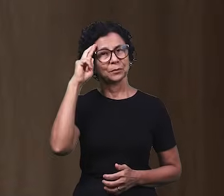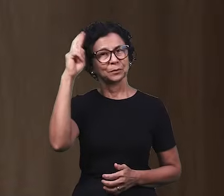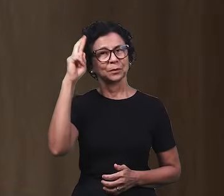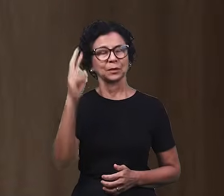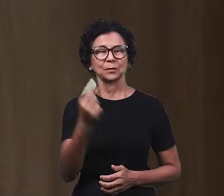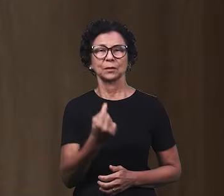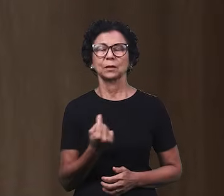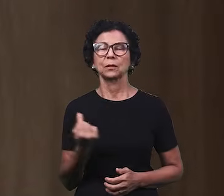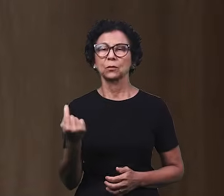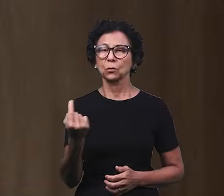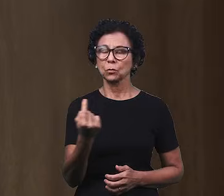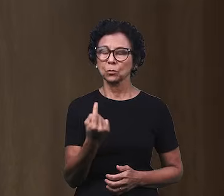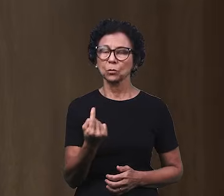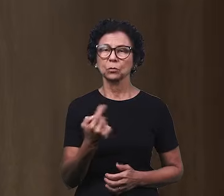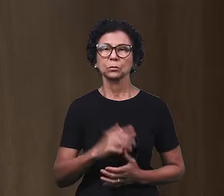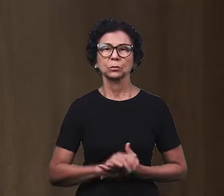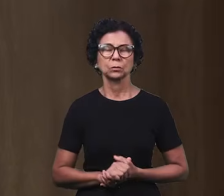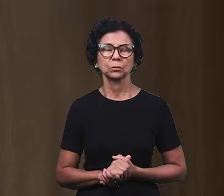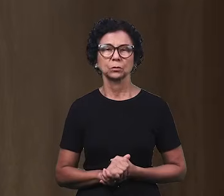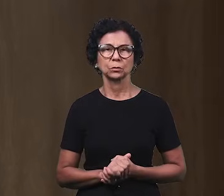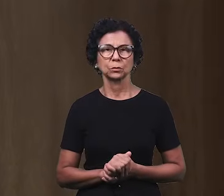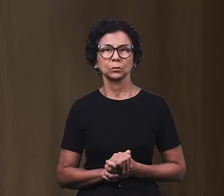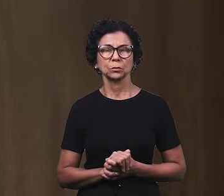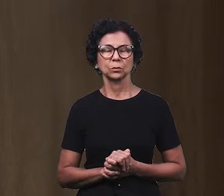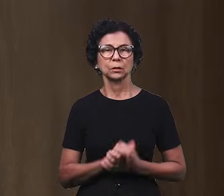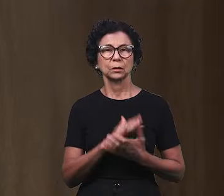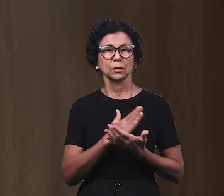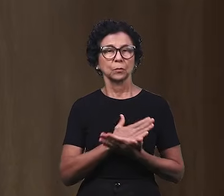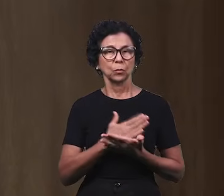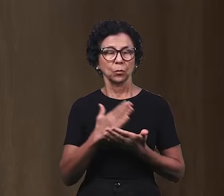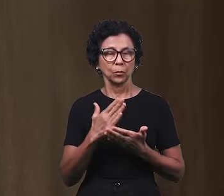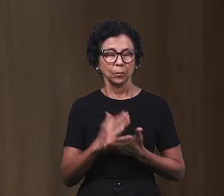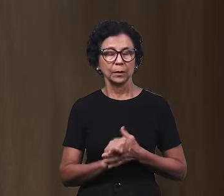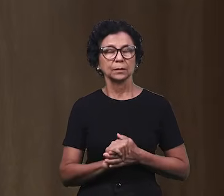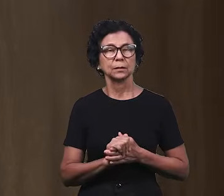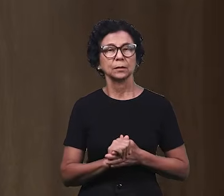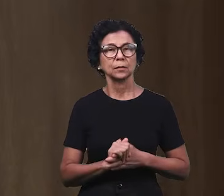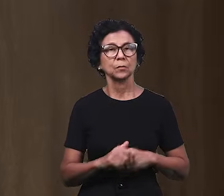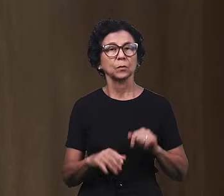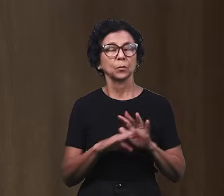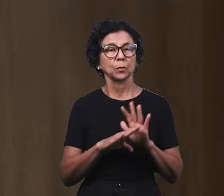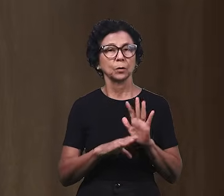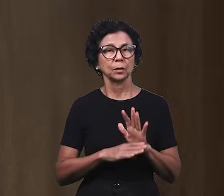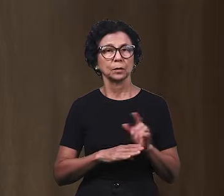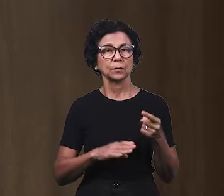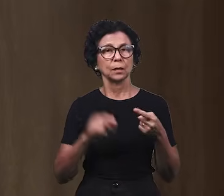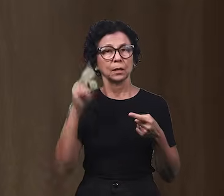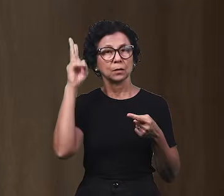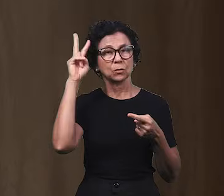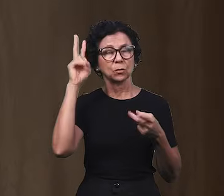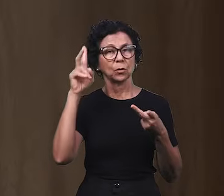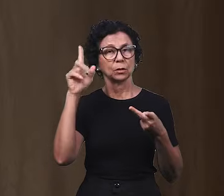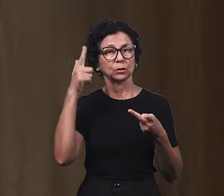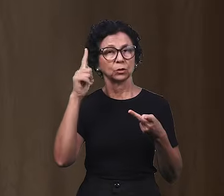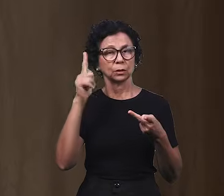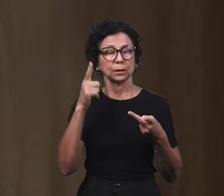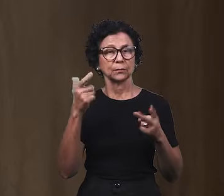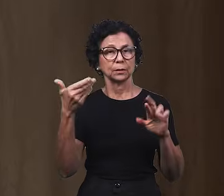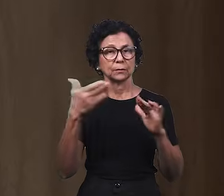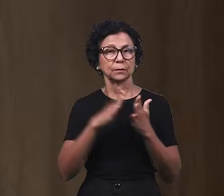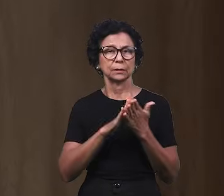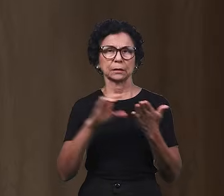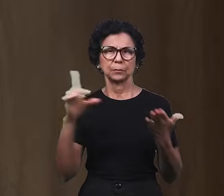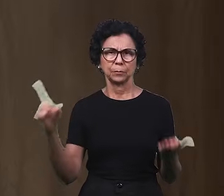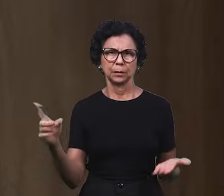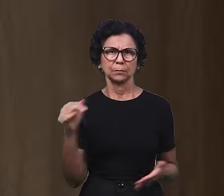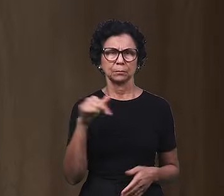paz do Senhor a todos. Estamos dando início ao programa História e Geografia Bíblica. Estou aqui com o